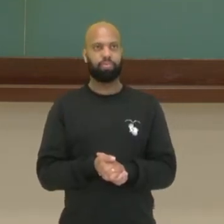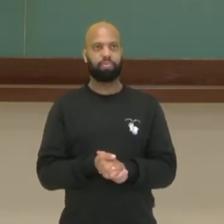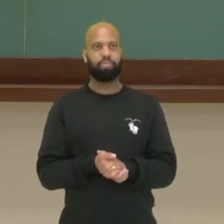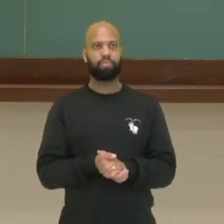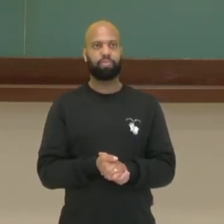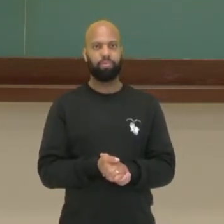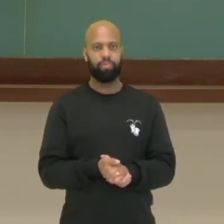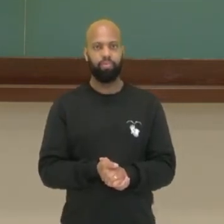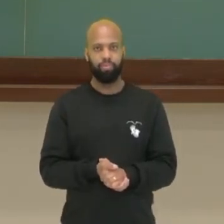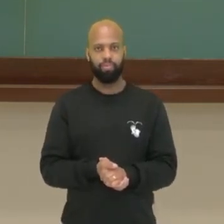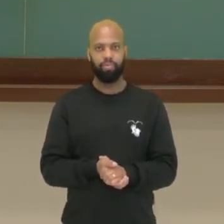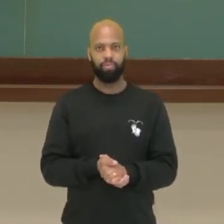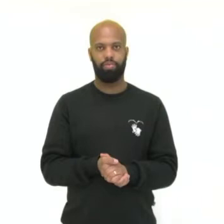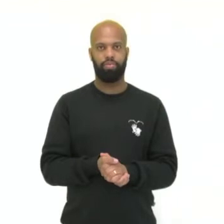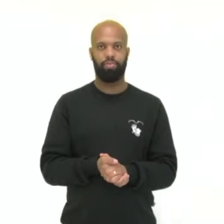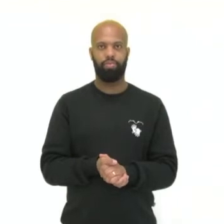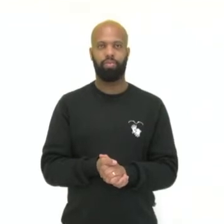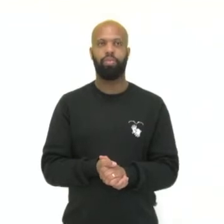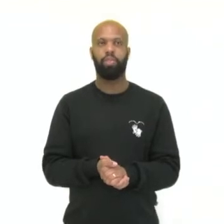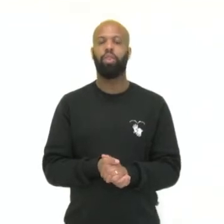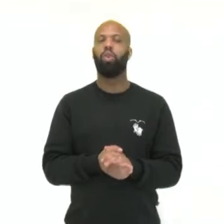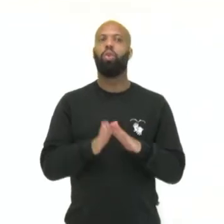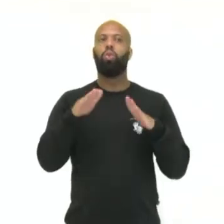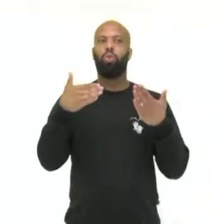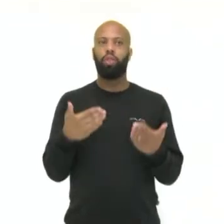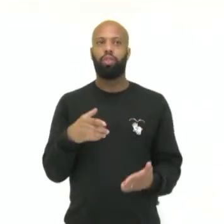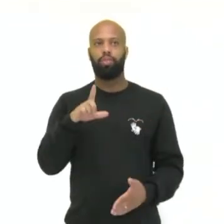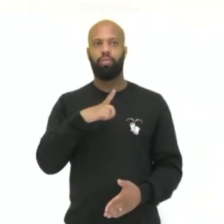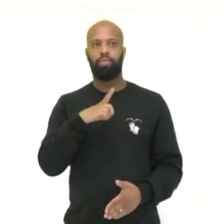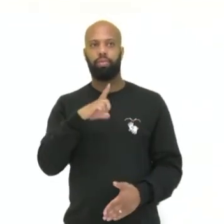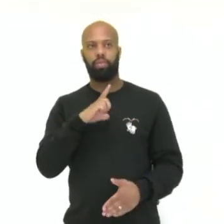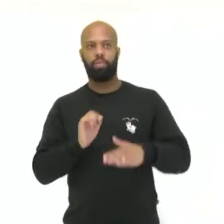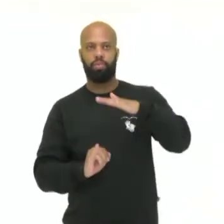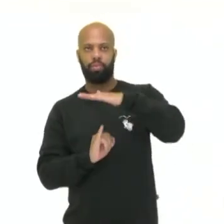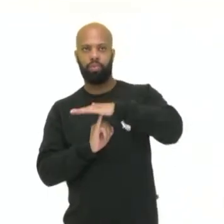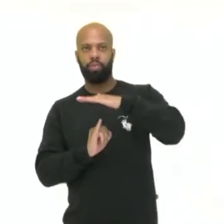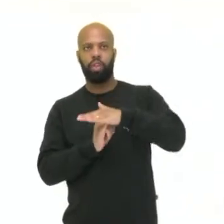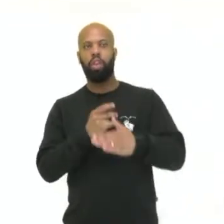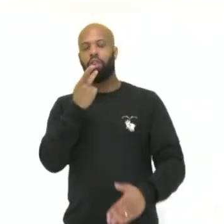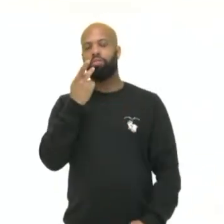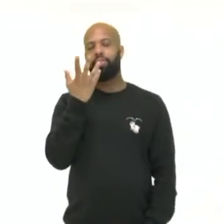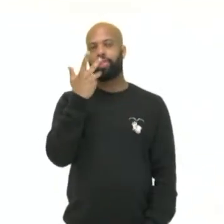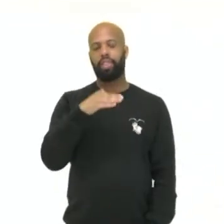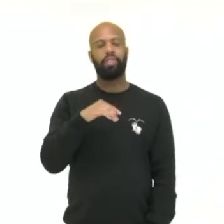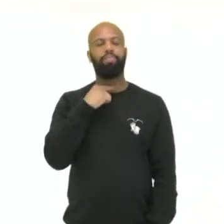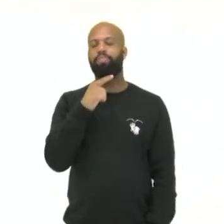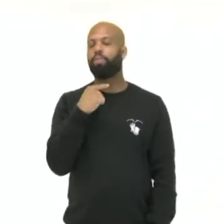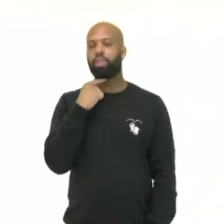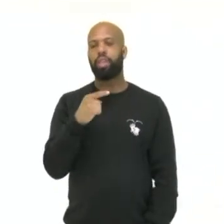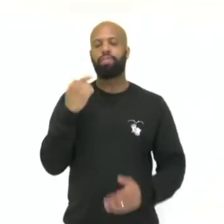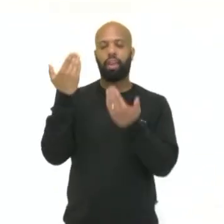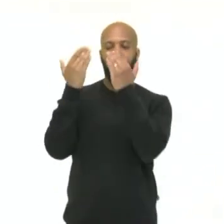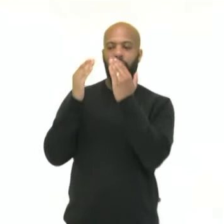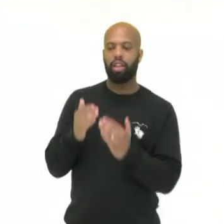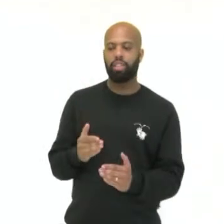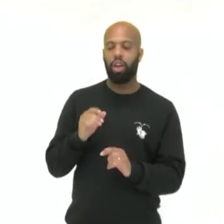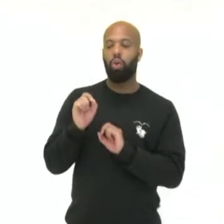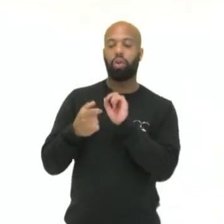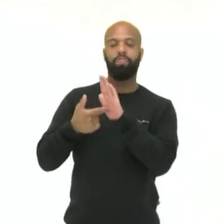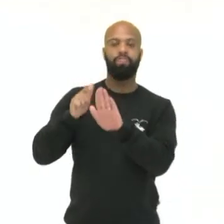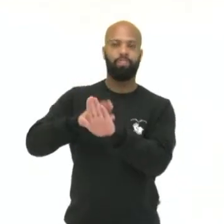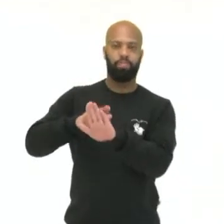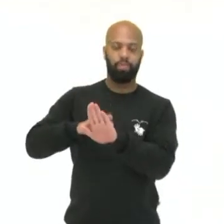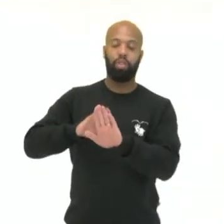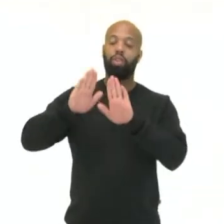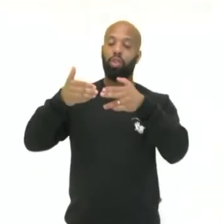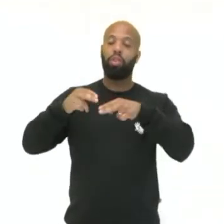então. Segundo o IDEC, a criança não tem condições de analisar criticamente uma peça publicitária. Partindo desse ponto de vista,